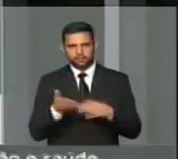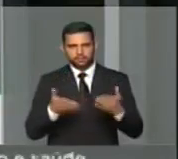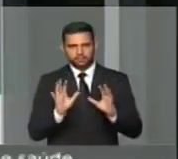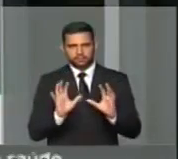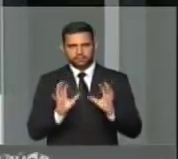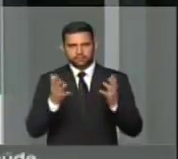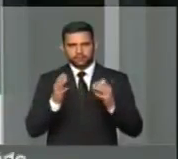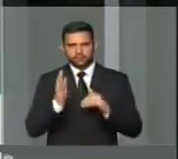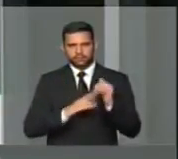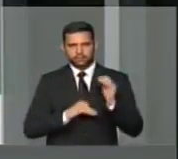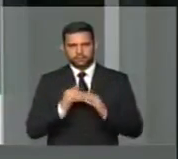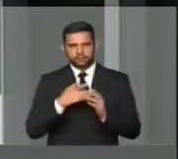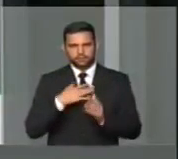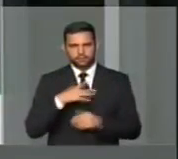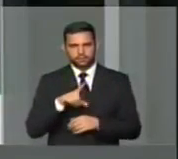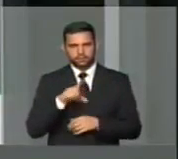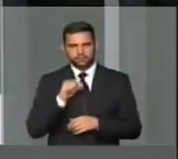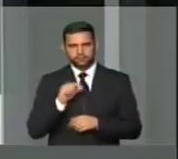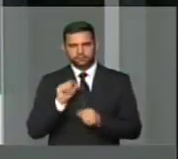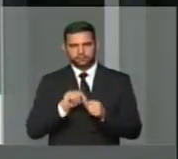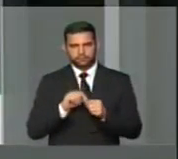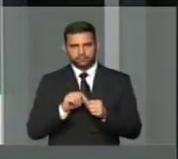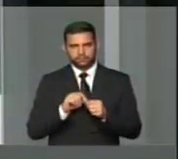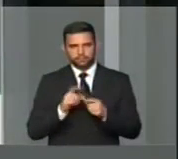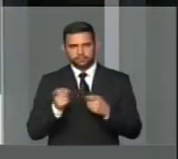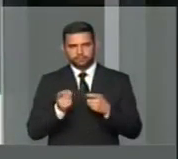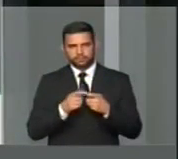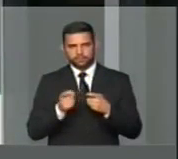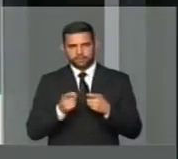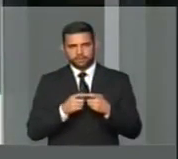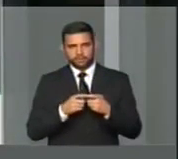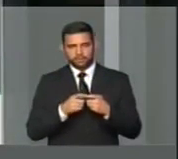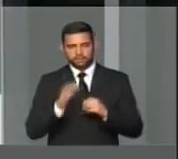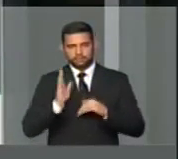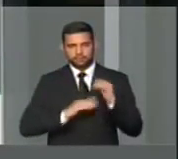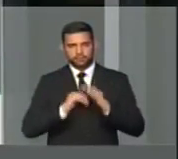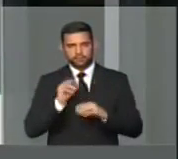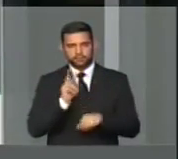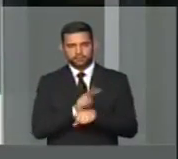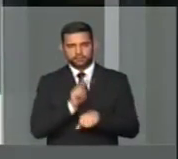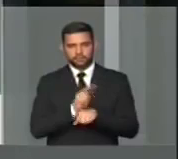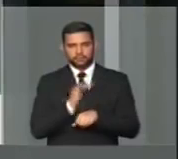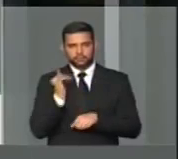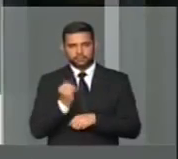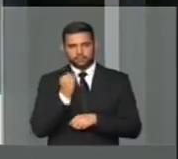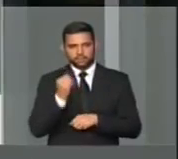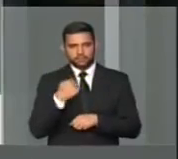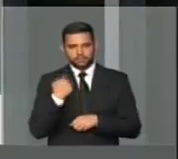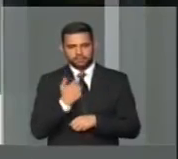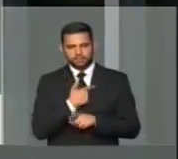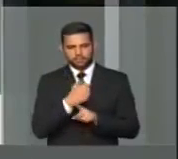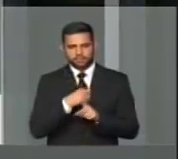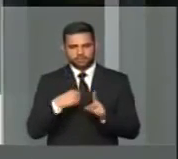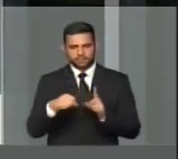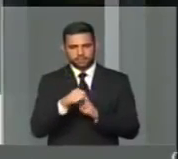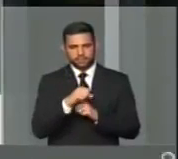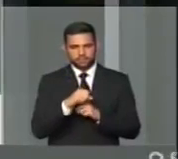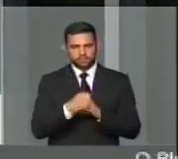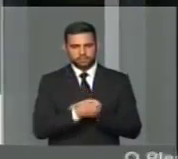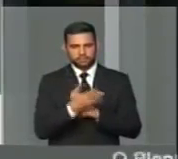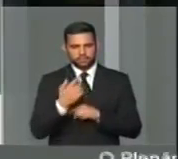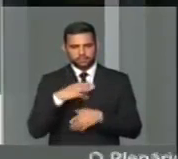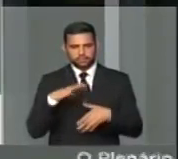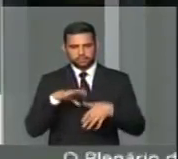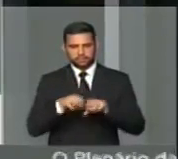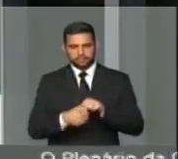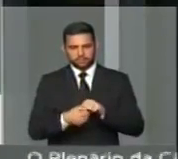homenagear a profissão que eu escolhi para exercer os médicos são profissionais cuidadores e fundamentais para a nossa sociedade quando nos